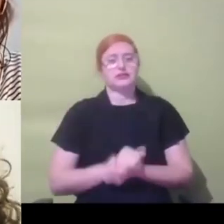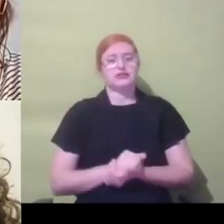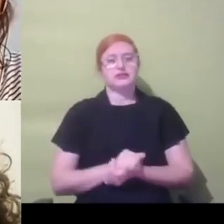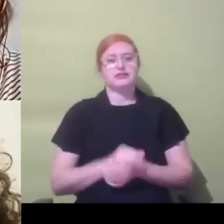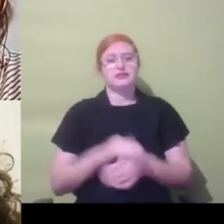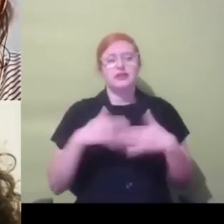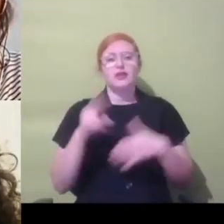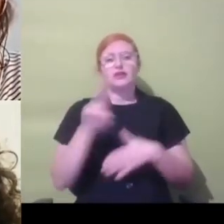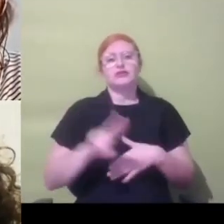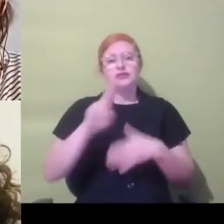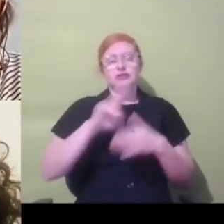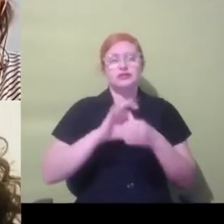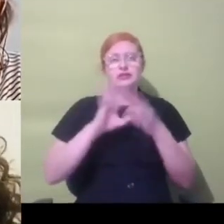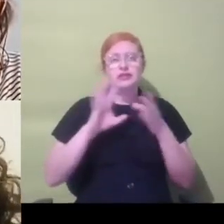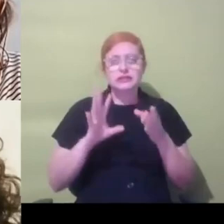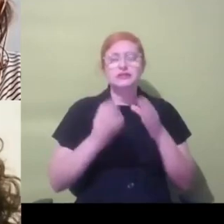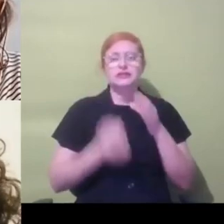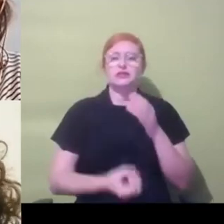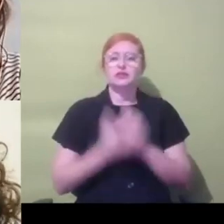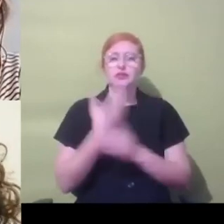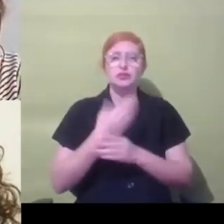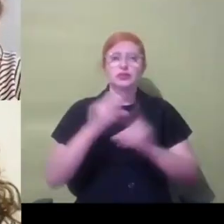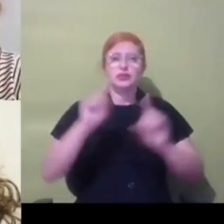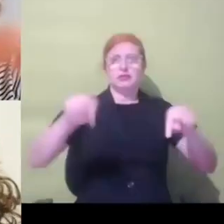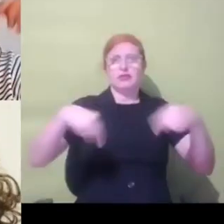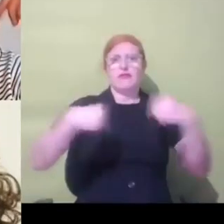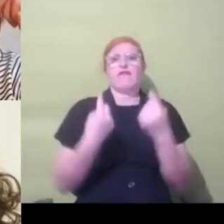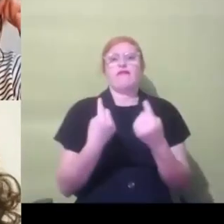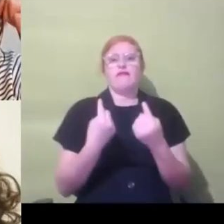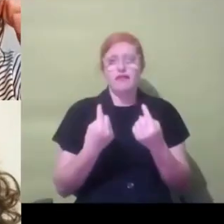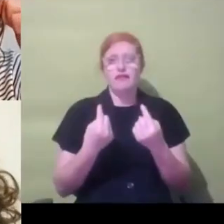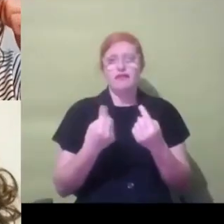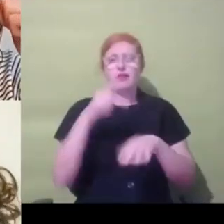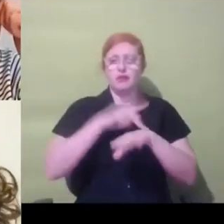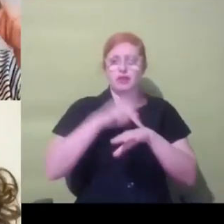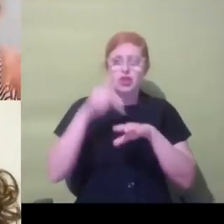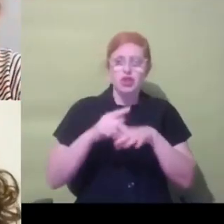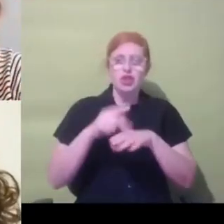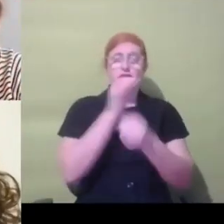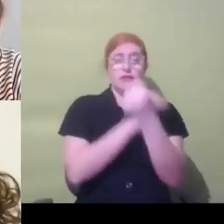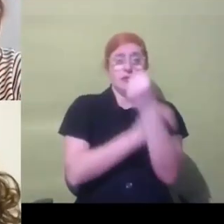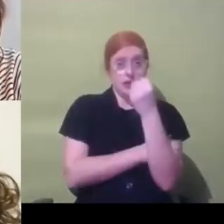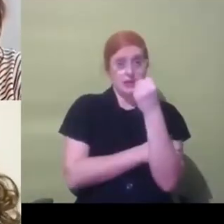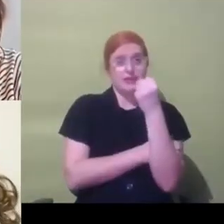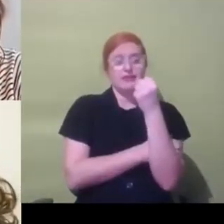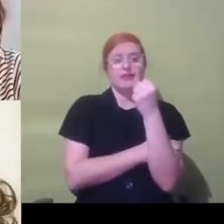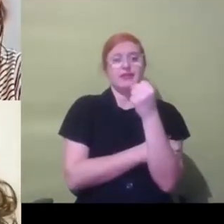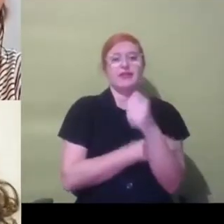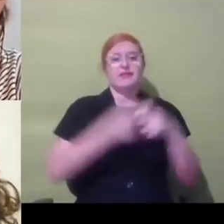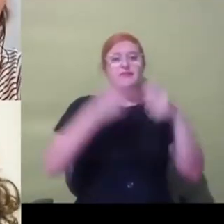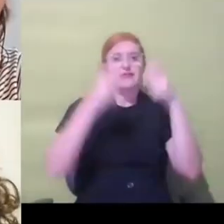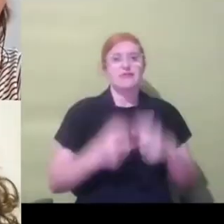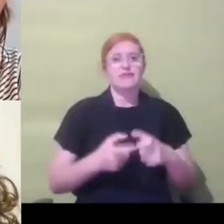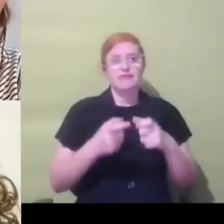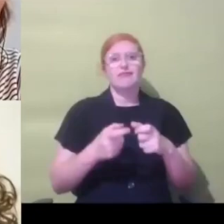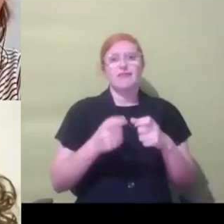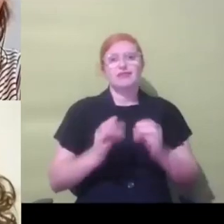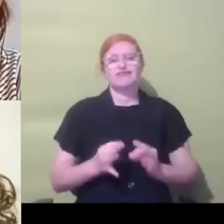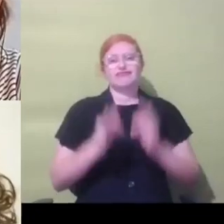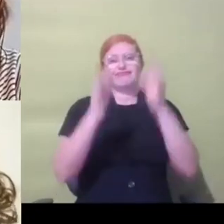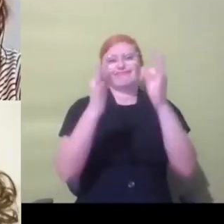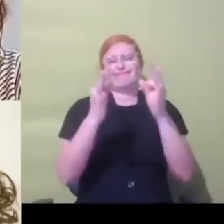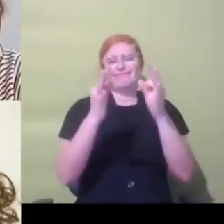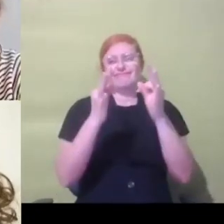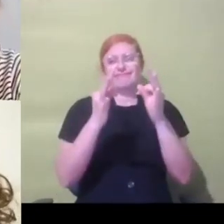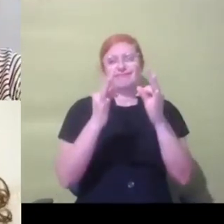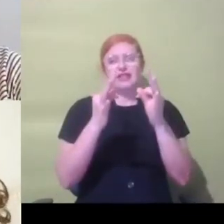a Universidade Livre ela surge com esse grande desafio, que é pensar uma pedagogia feminista no espaço online, que não é